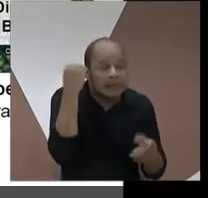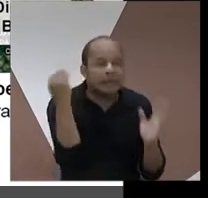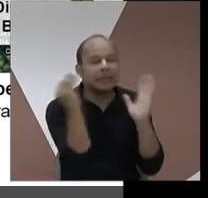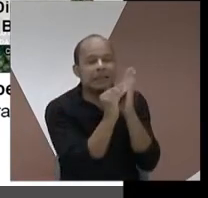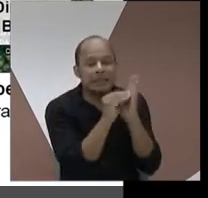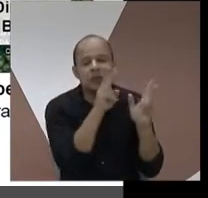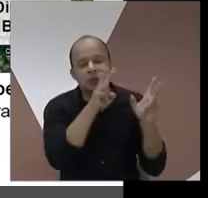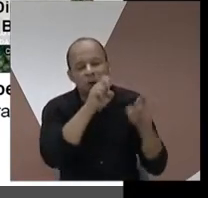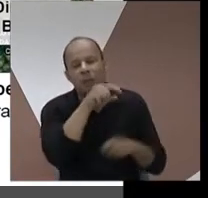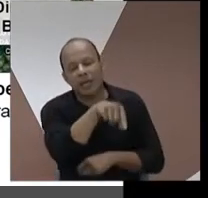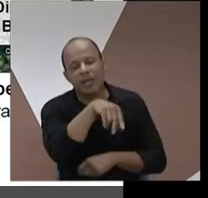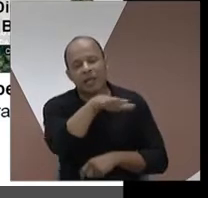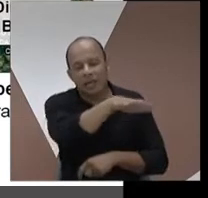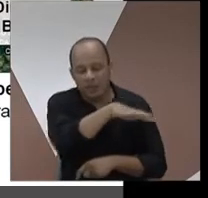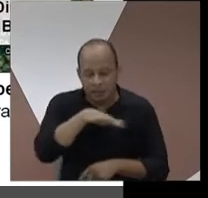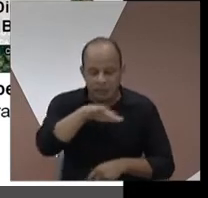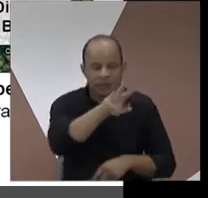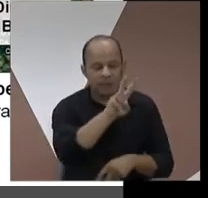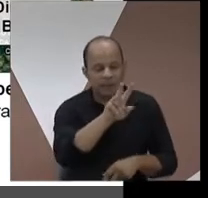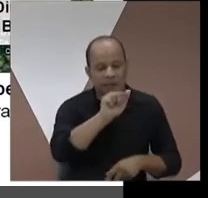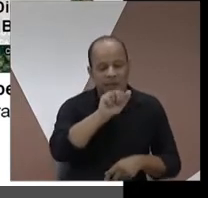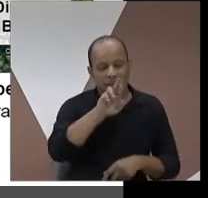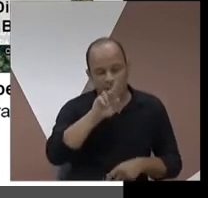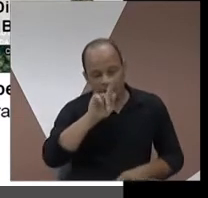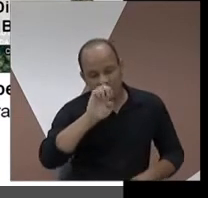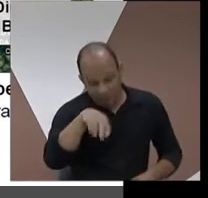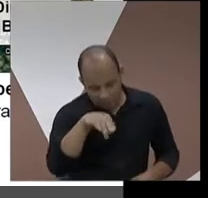traçado diretriz está considerado. Então, essa foi...